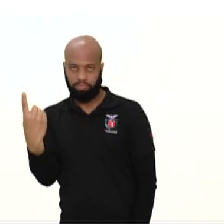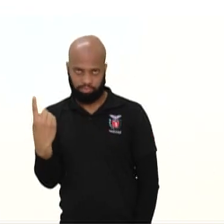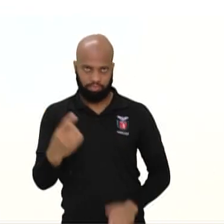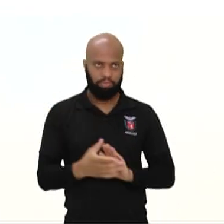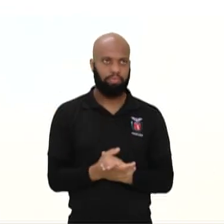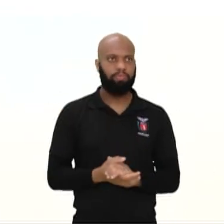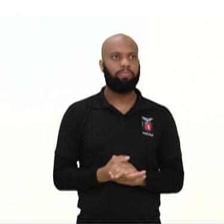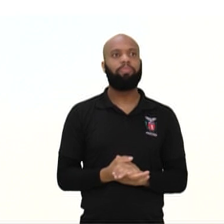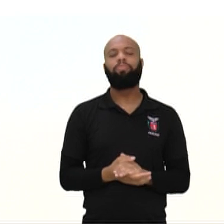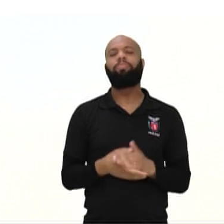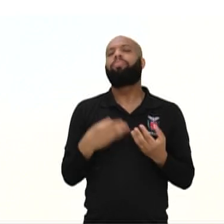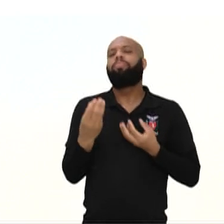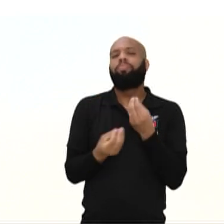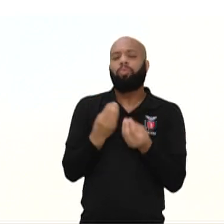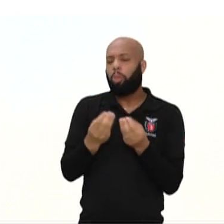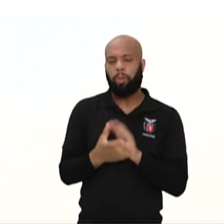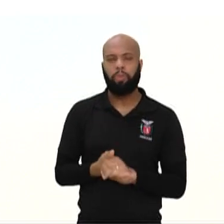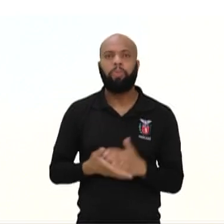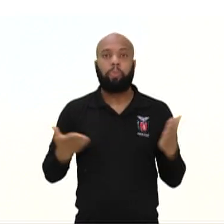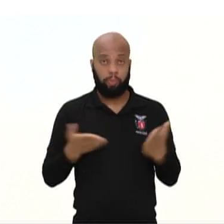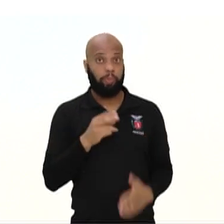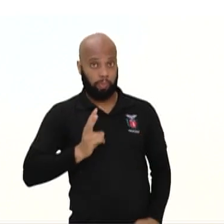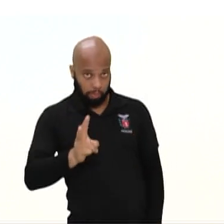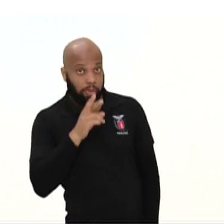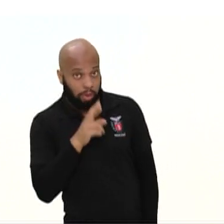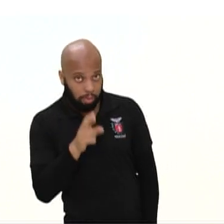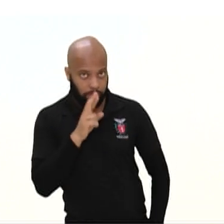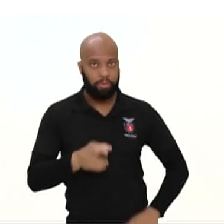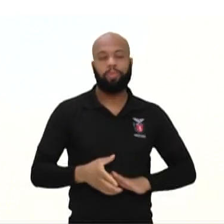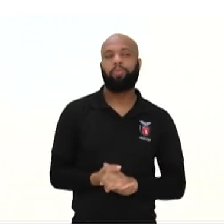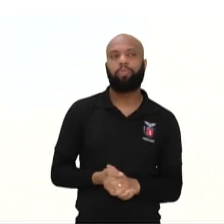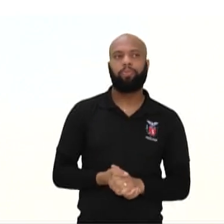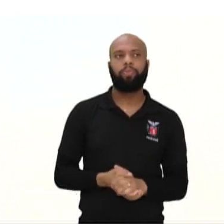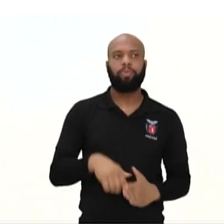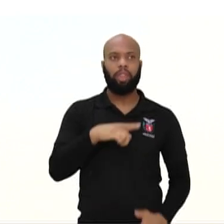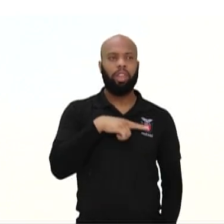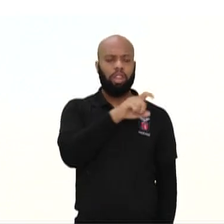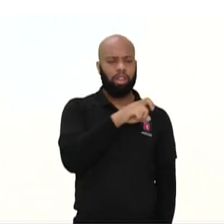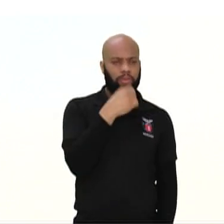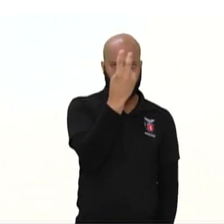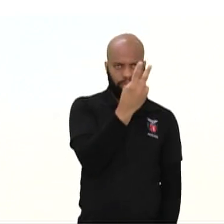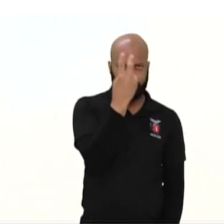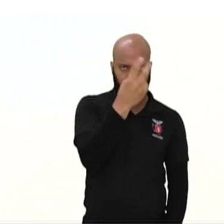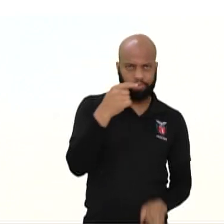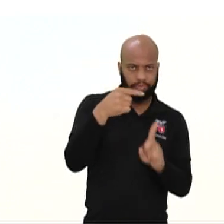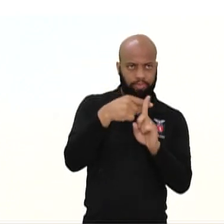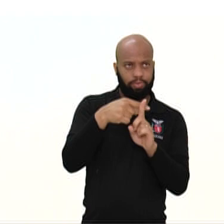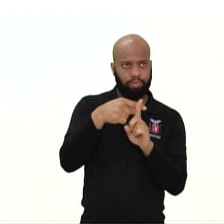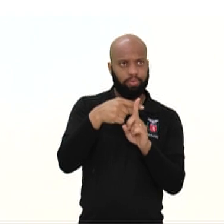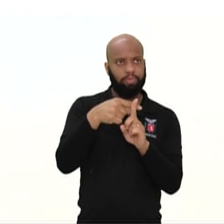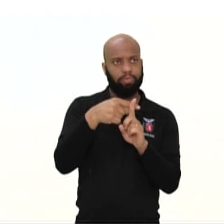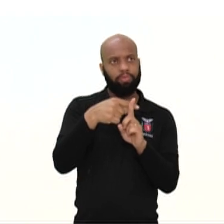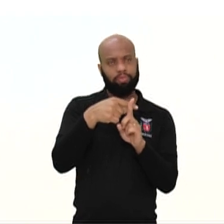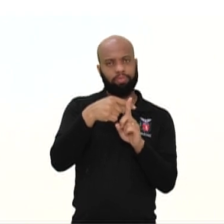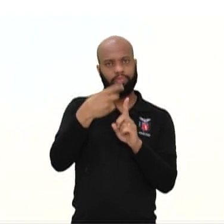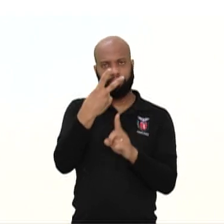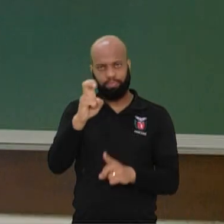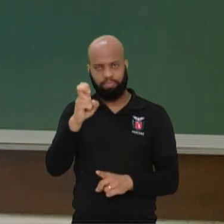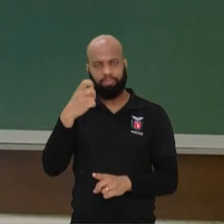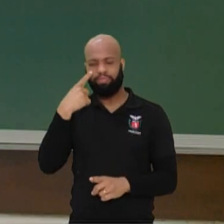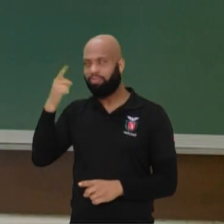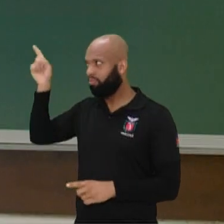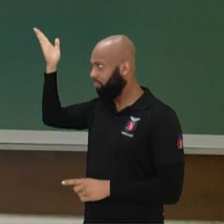Então, continuando a resolução desse exemplo, x ao quadrado vale menos 25, x ao